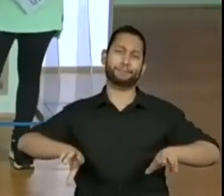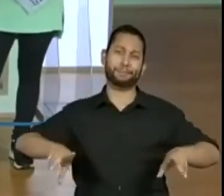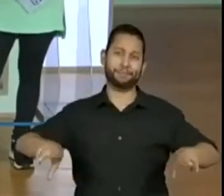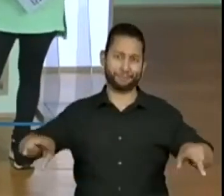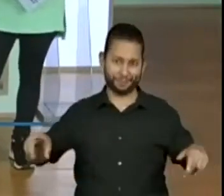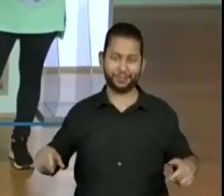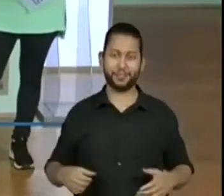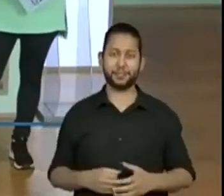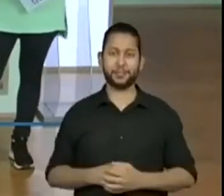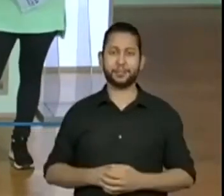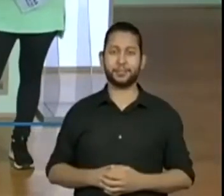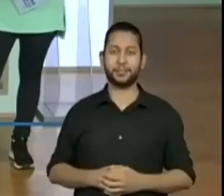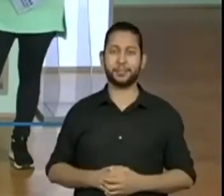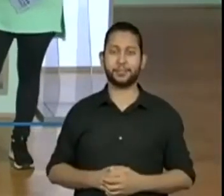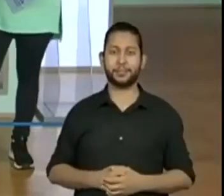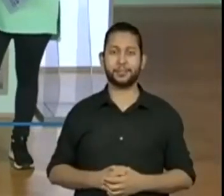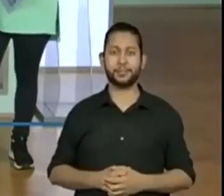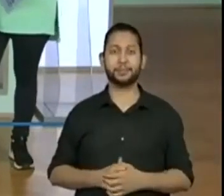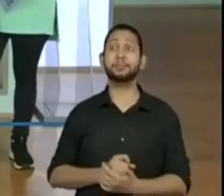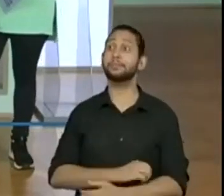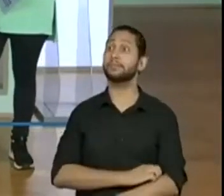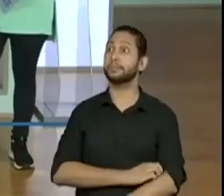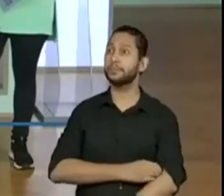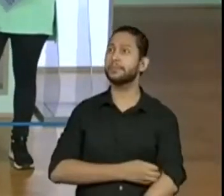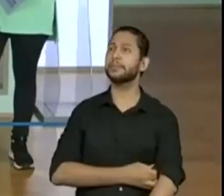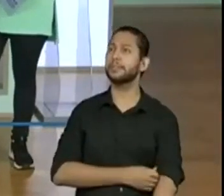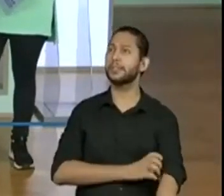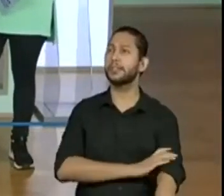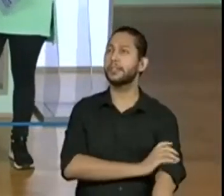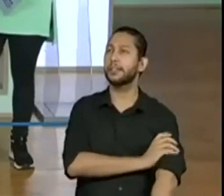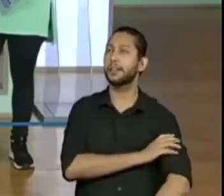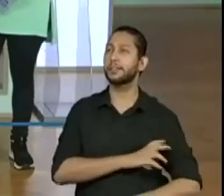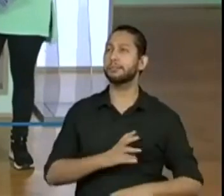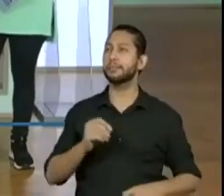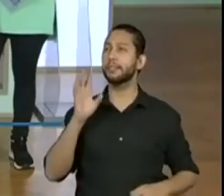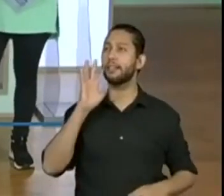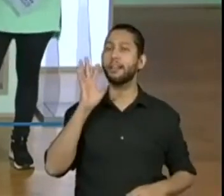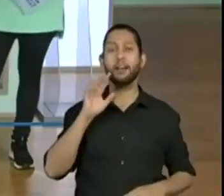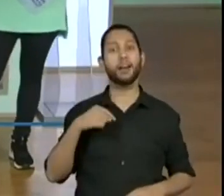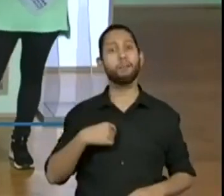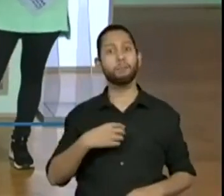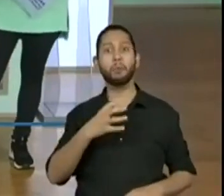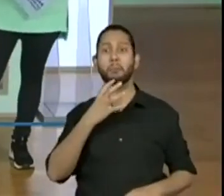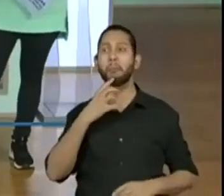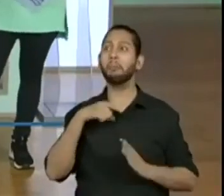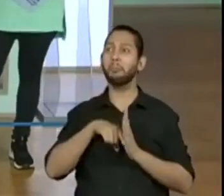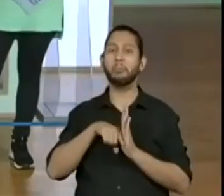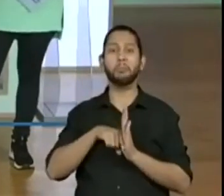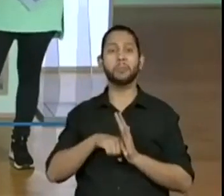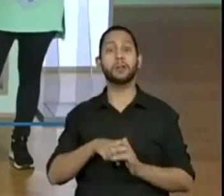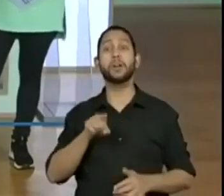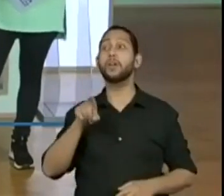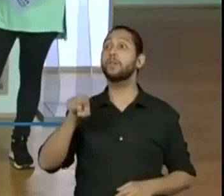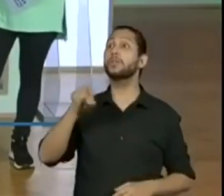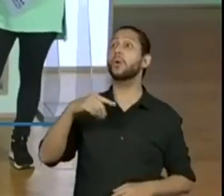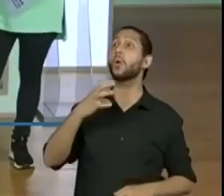muitas cores. Ai, muito legal. Então, eu conheço todos esses contos aí. Professora, qual que é o seu